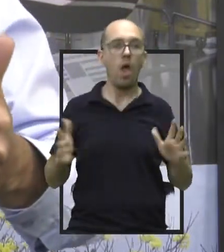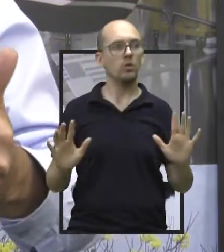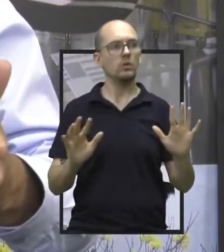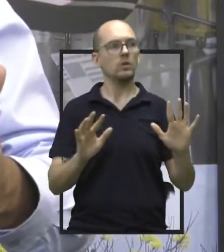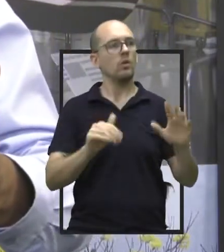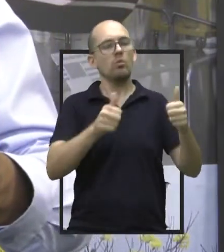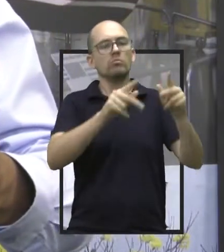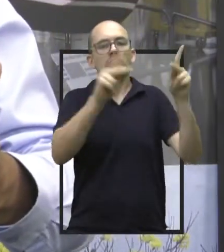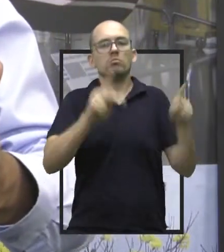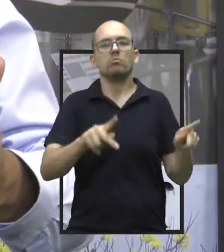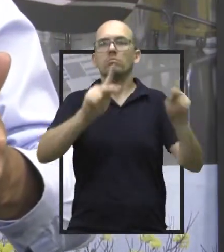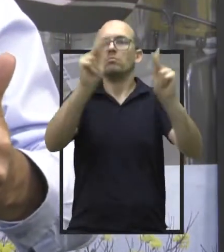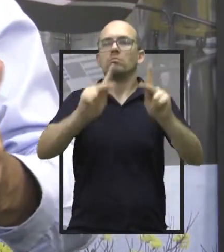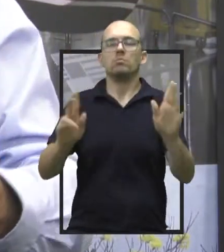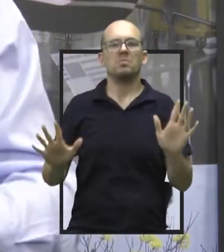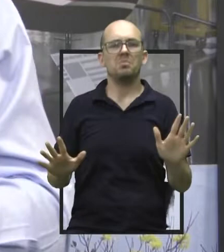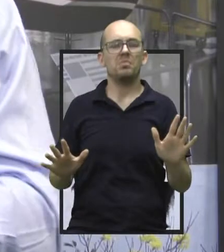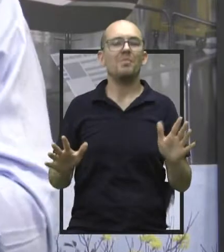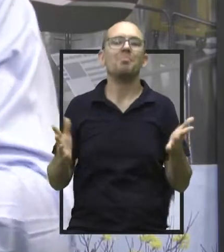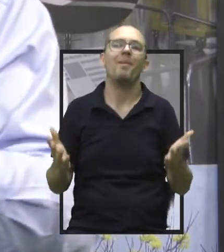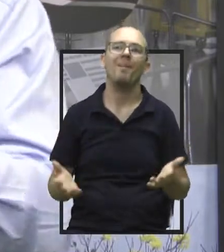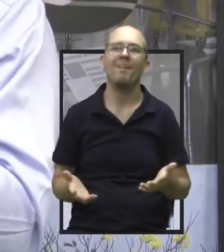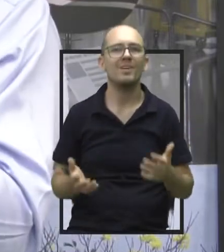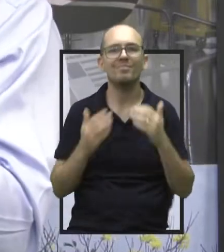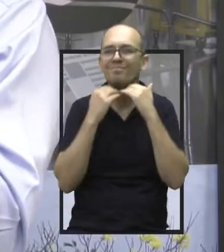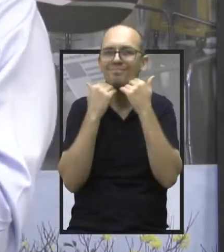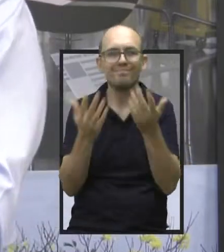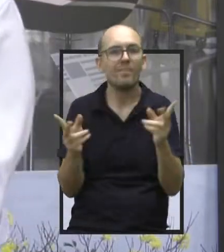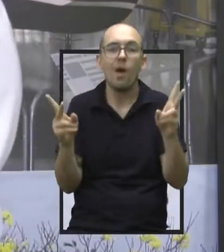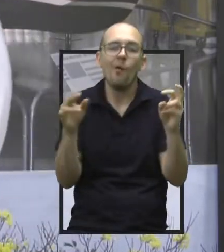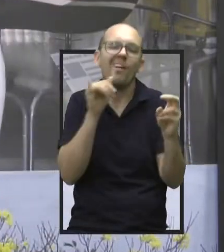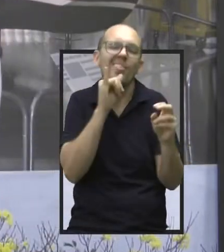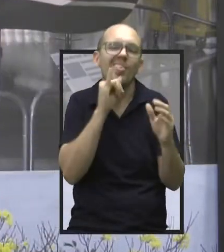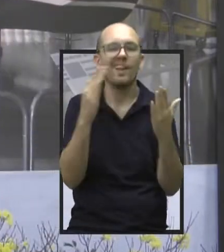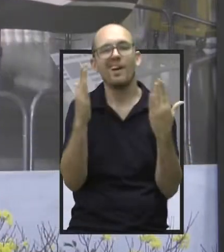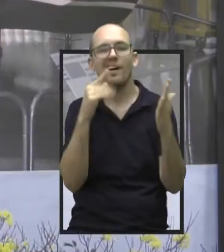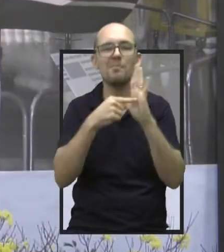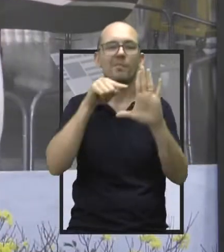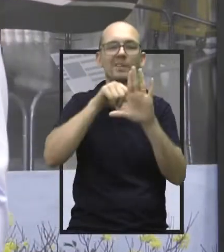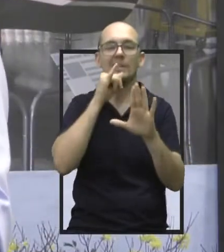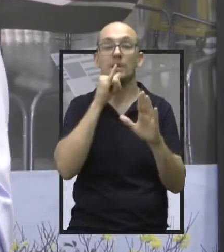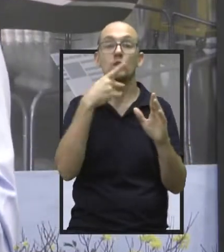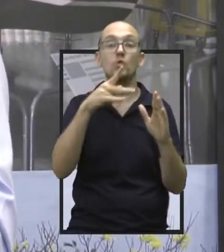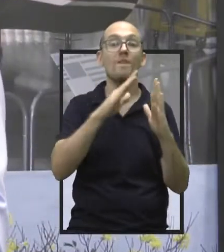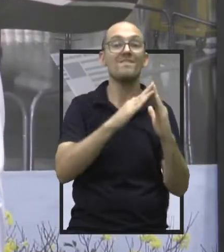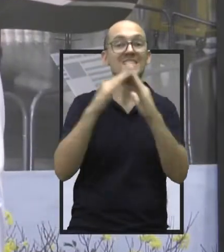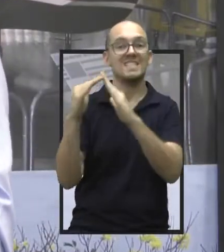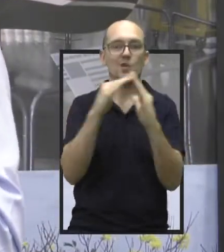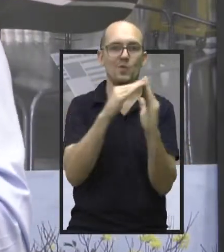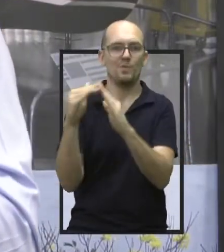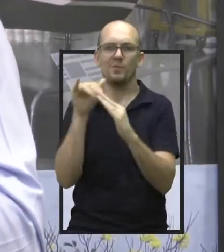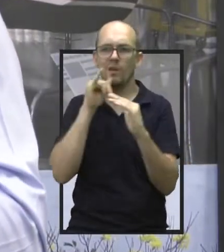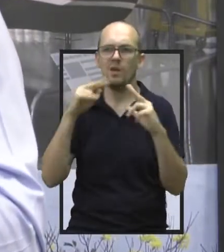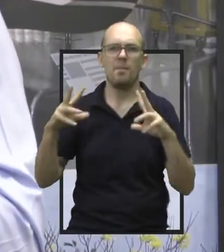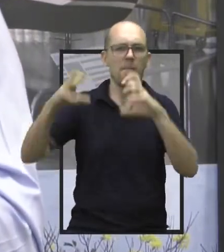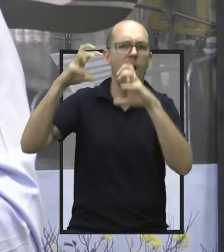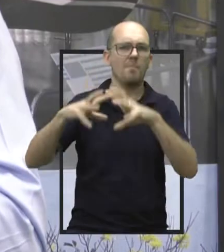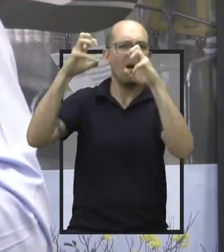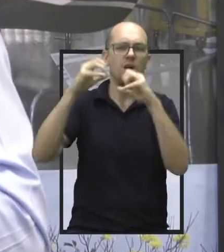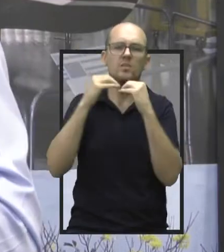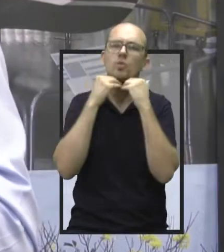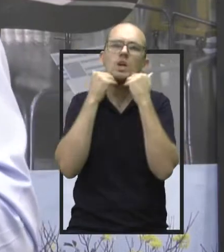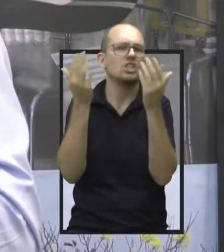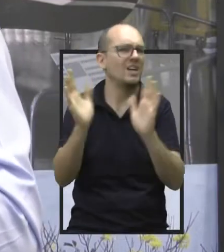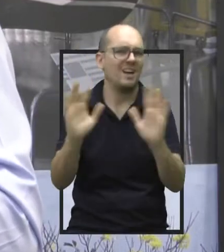tocar, levar na justiça. É a mesma coisa de você ter uma briga com um vizinho seu. Não é melhor conversar e solucionar o problema do que